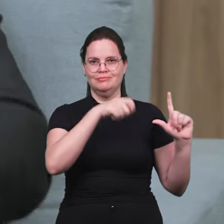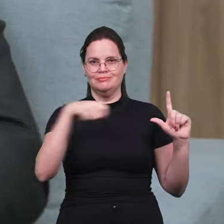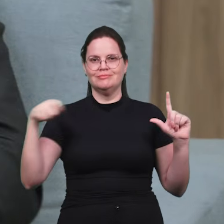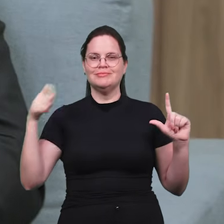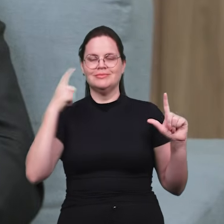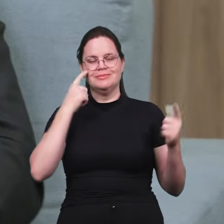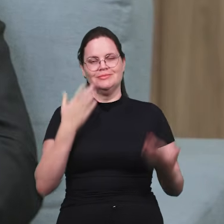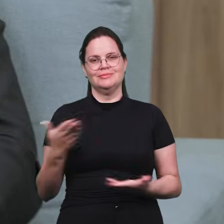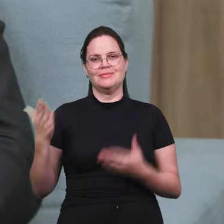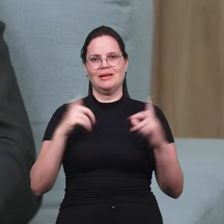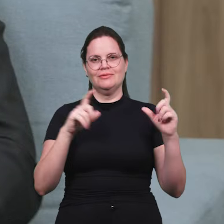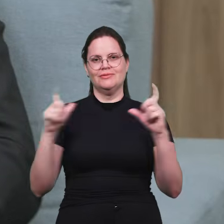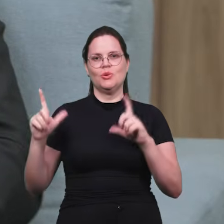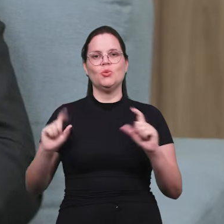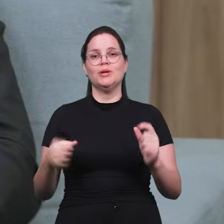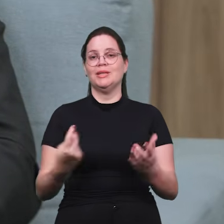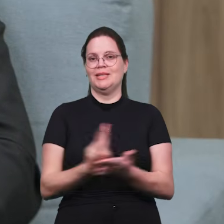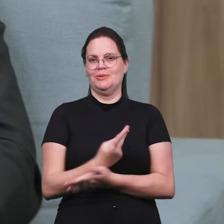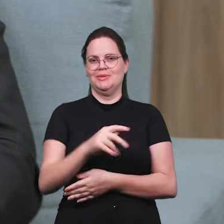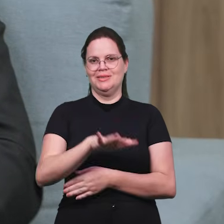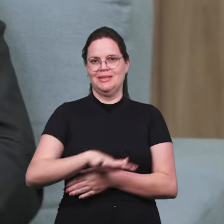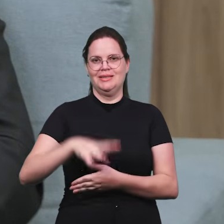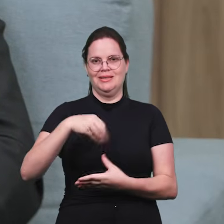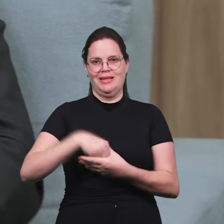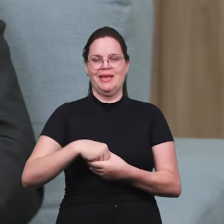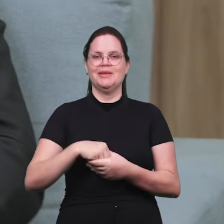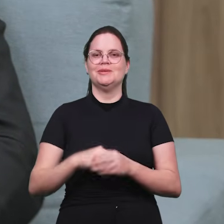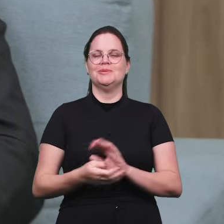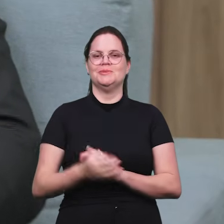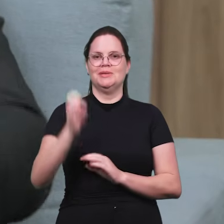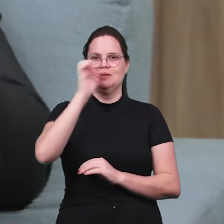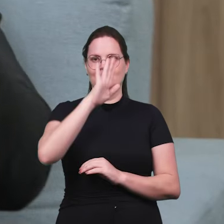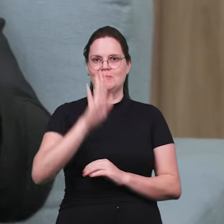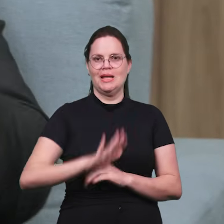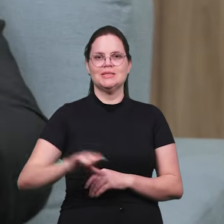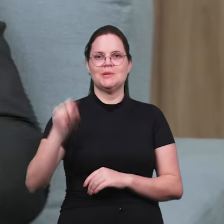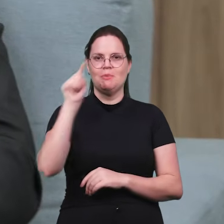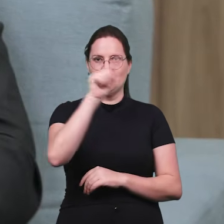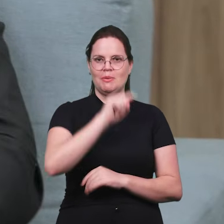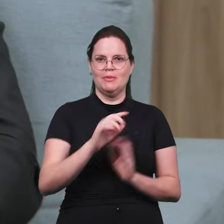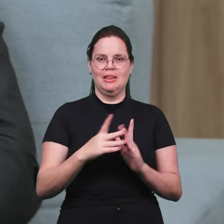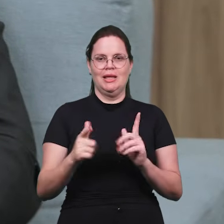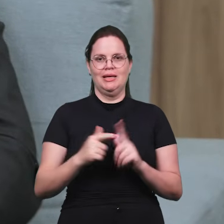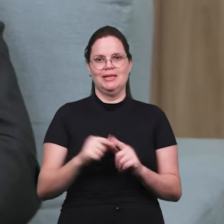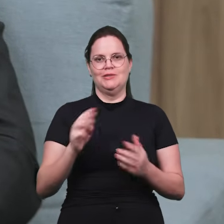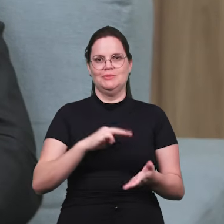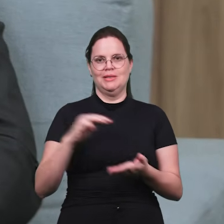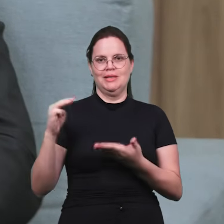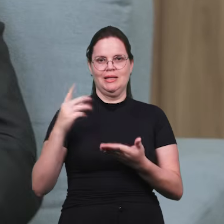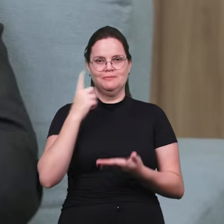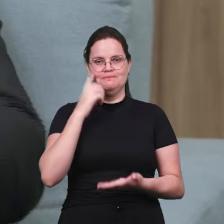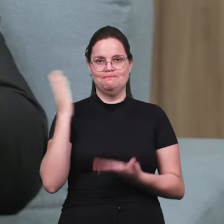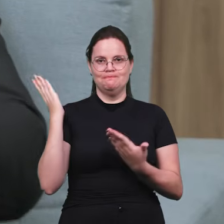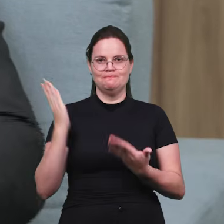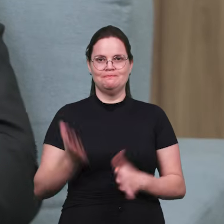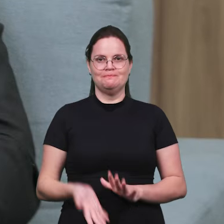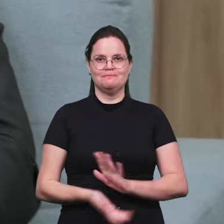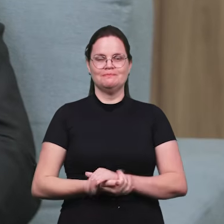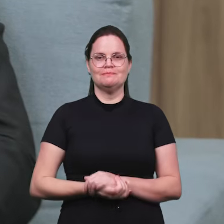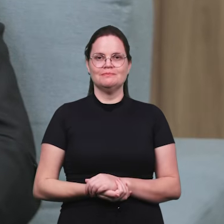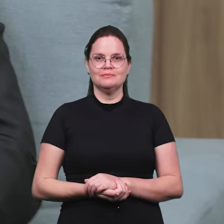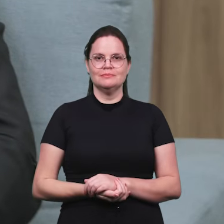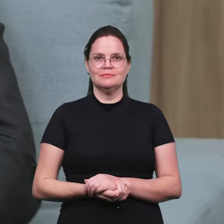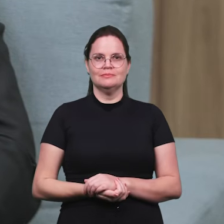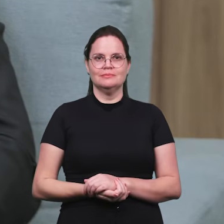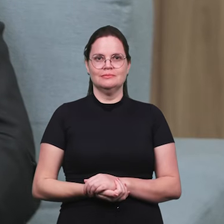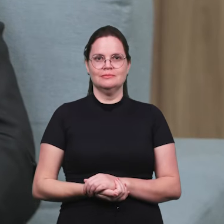para você apreciar e ver o que está acontecendo aí no Brasil, nas igrejas, no Brasil todo aí. Então vamos assistir um pouco aqui